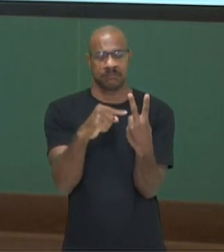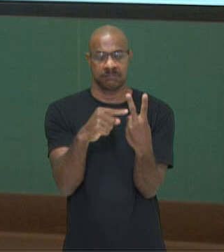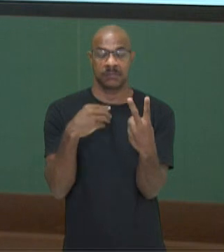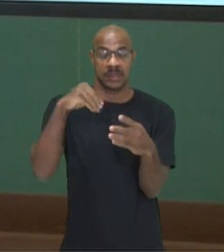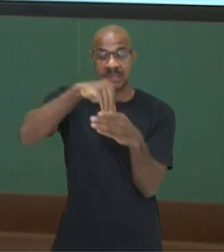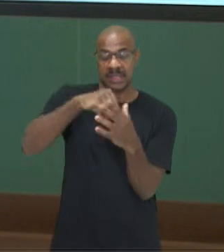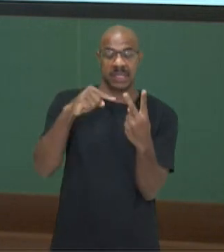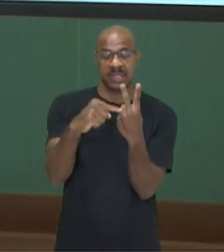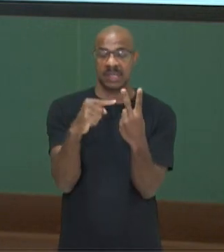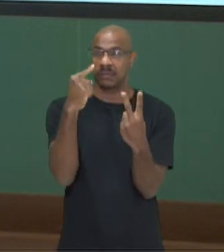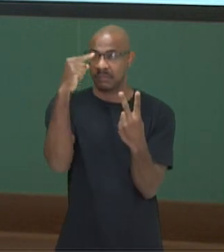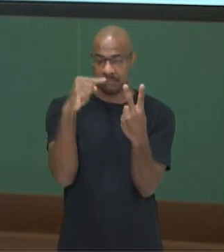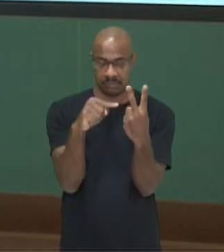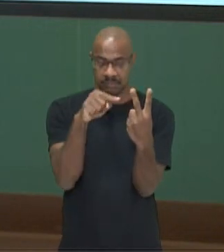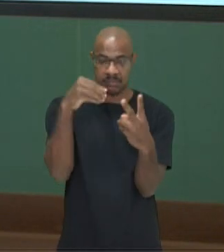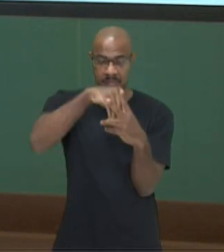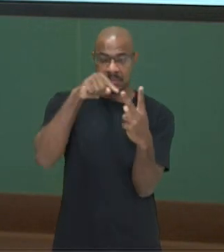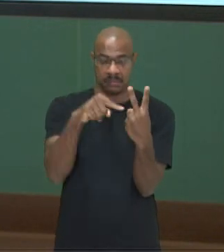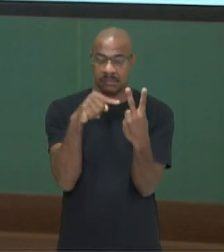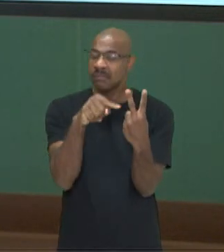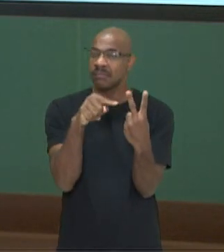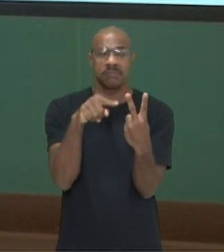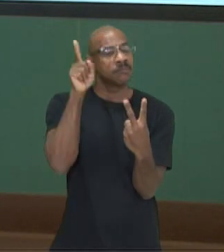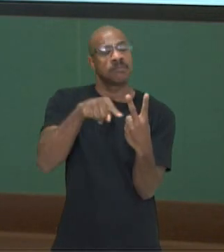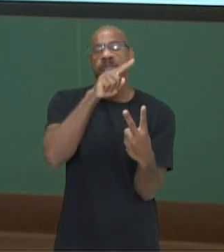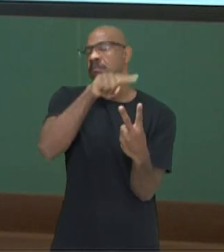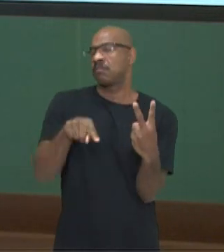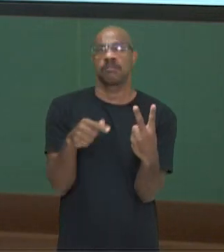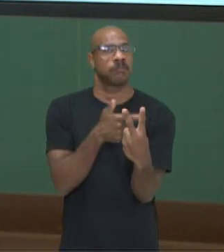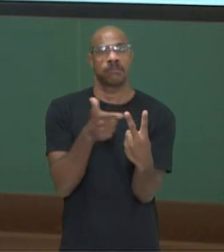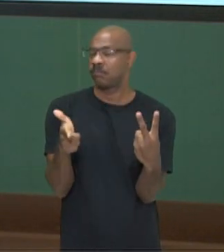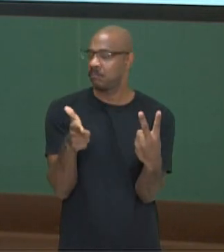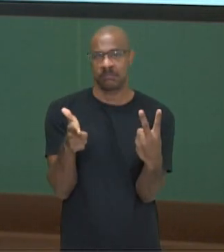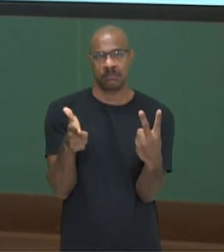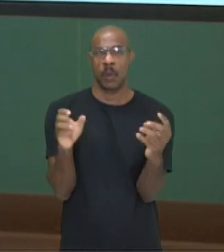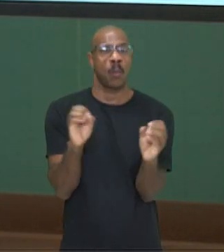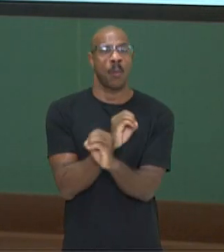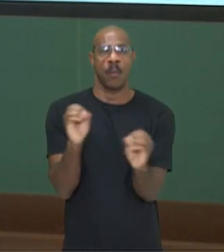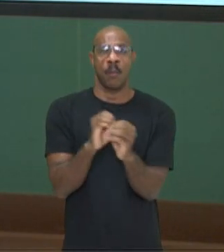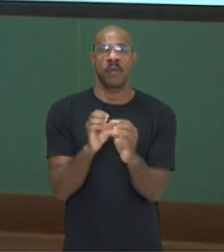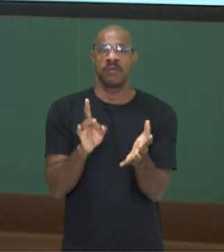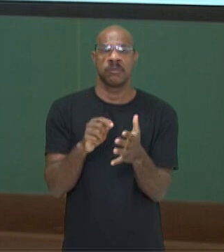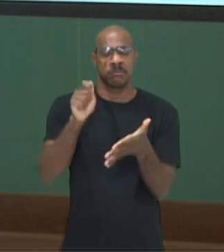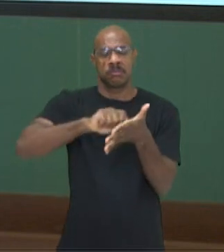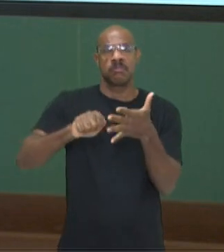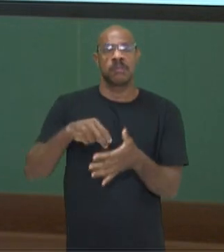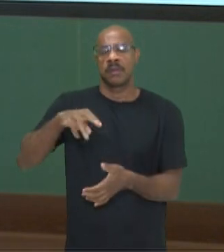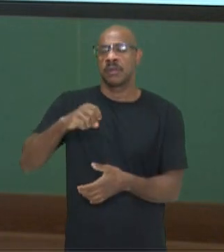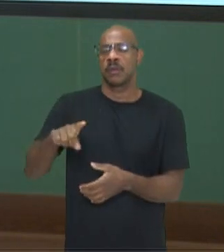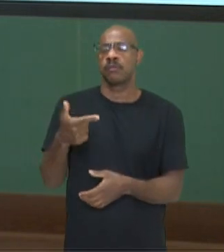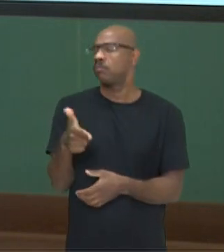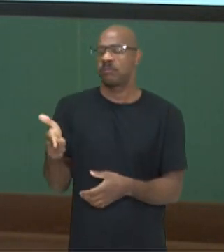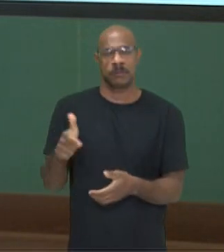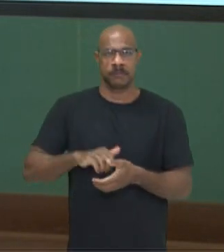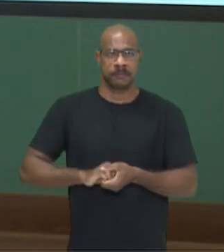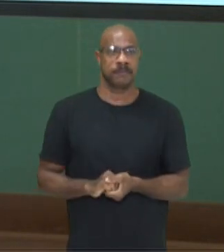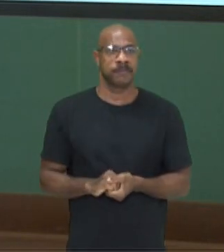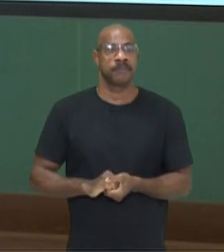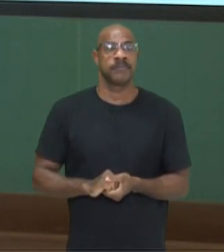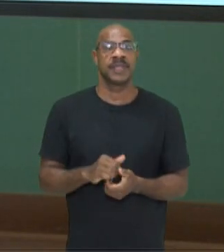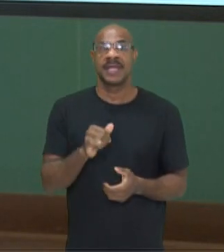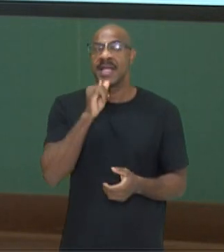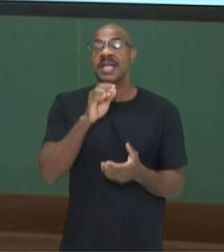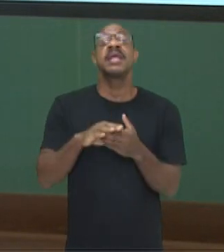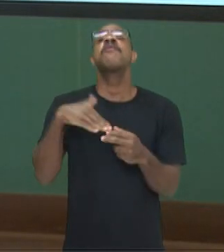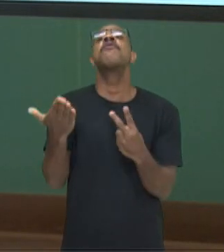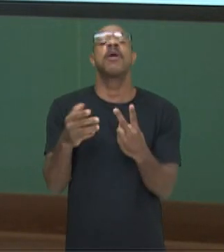estiver dentro da raiz, essa situação não existe. Você simplesmente vai escrever que não existe. E quando o menos